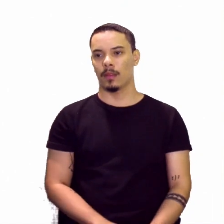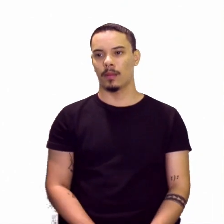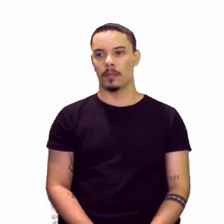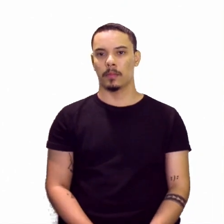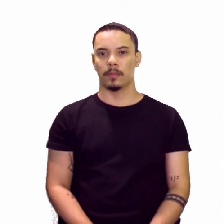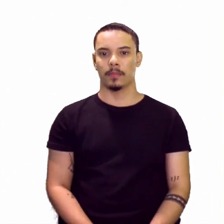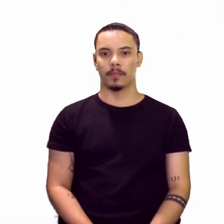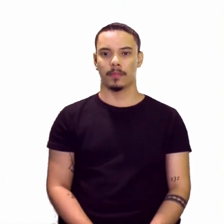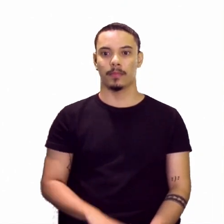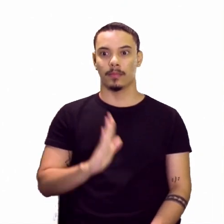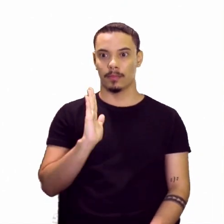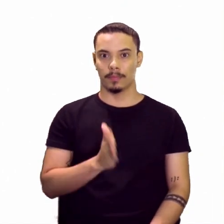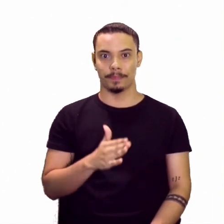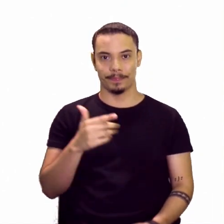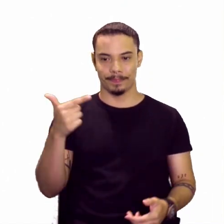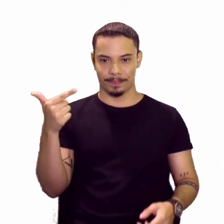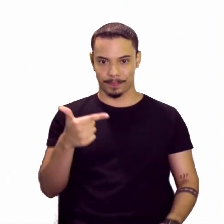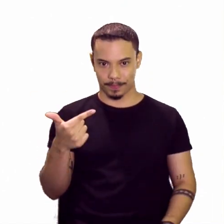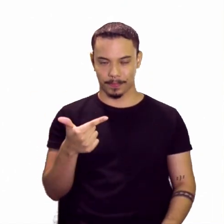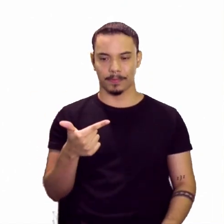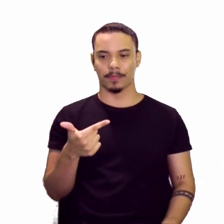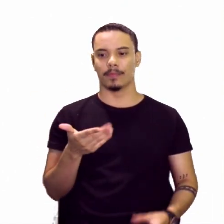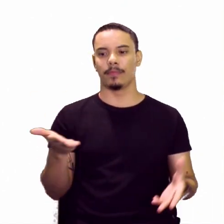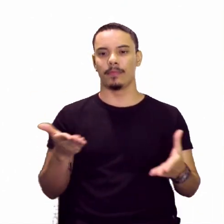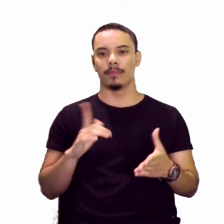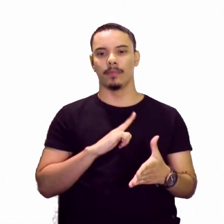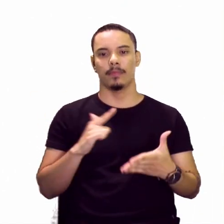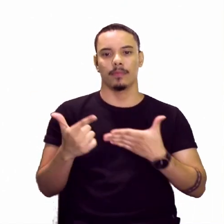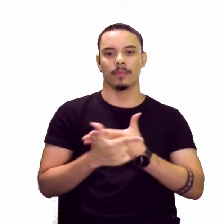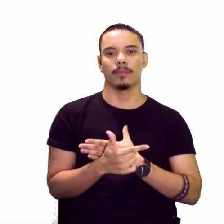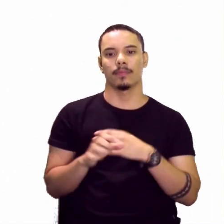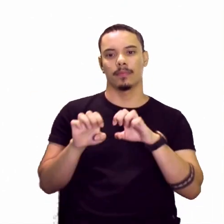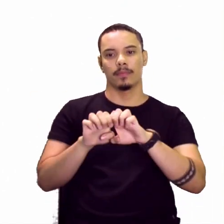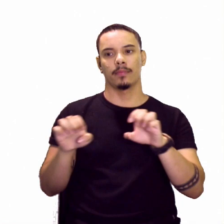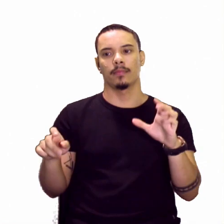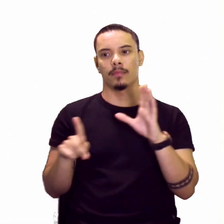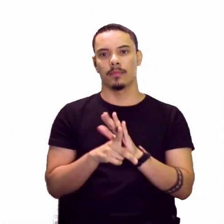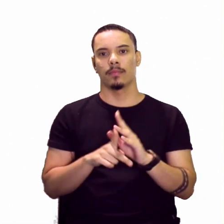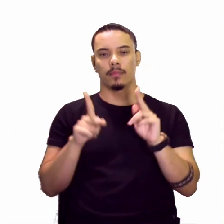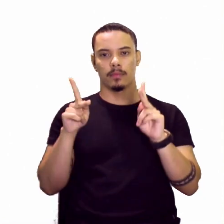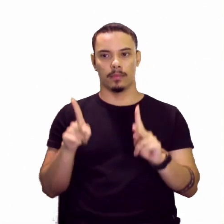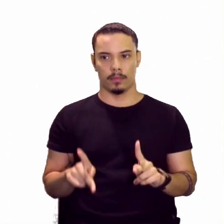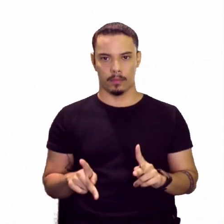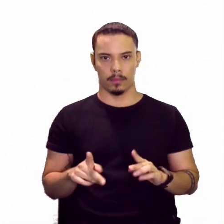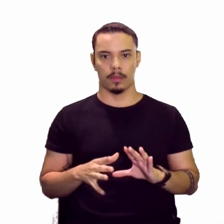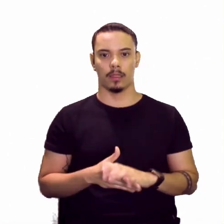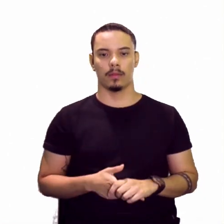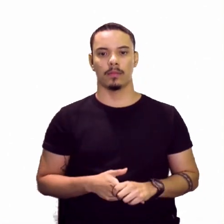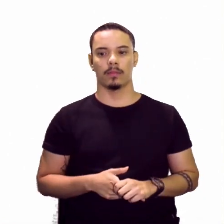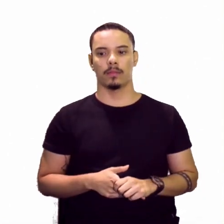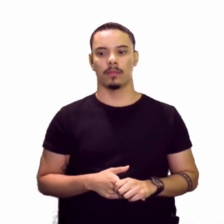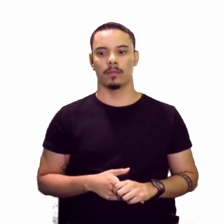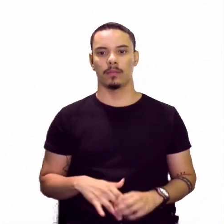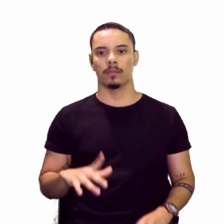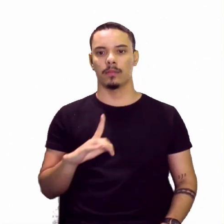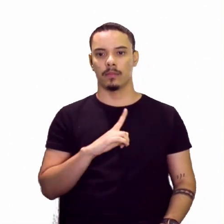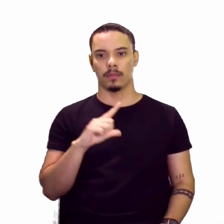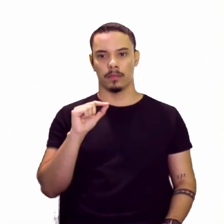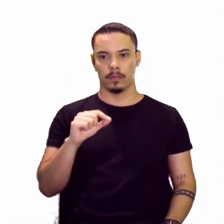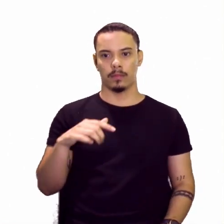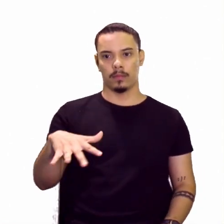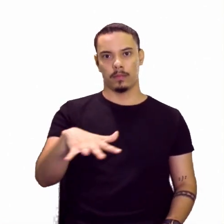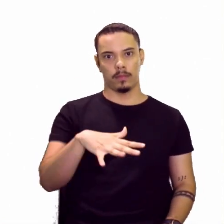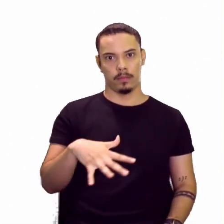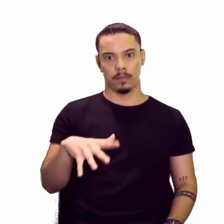2. Então temos aqui, ó, função horária da posição. Então tá aqui, ó, espaço